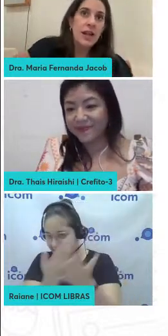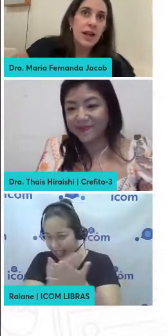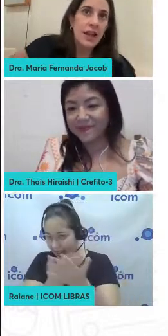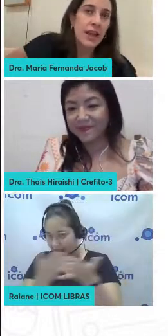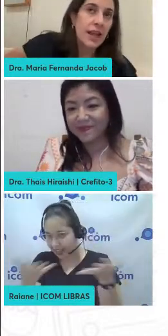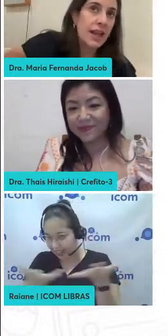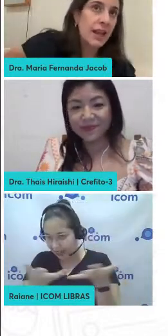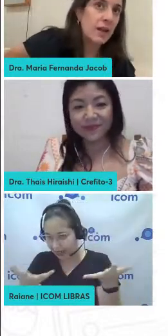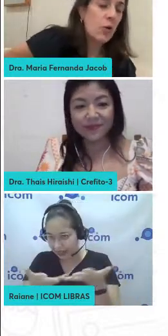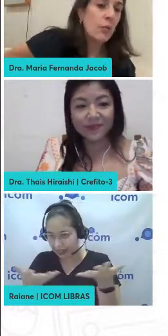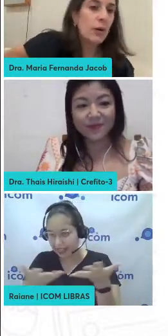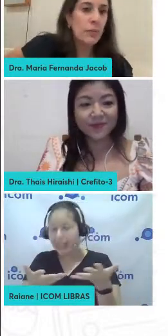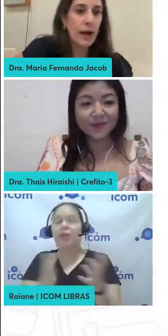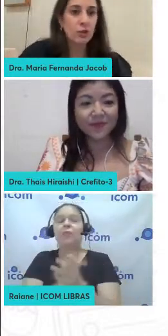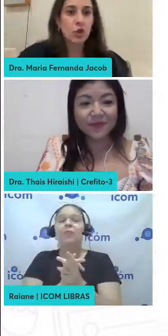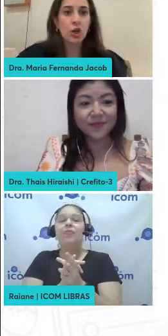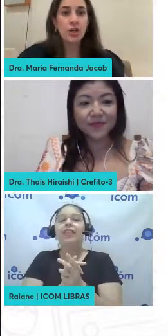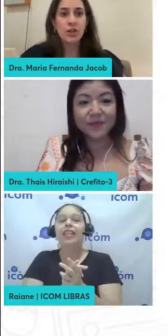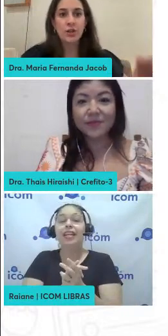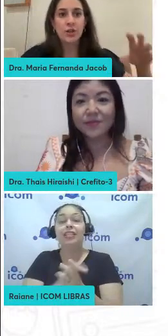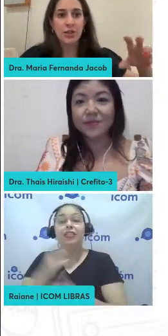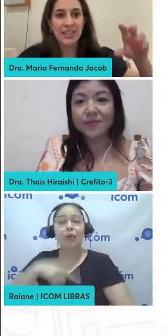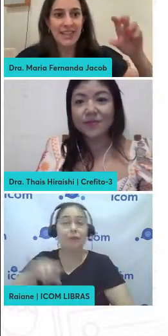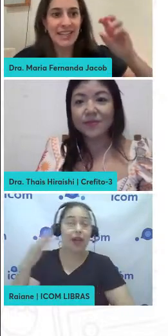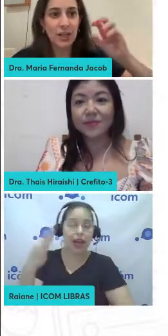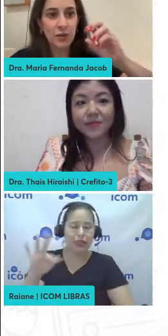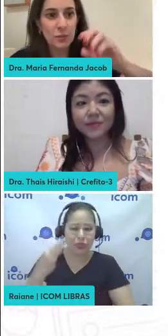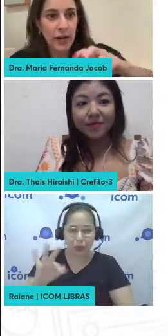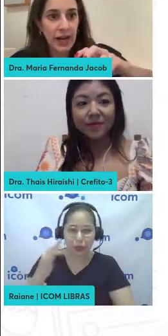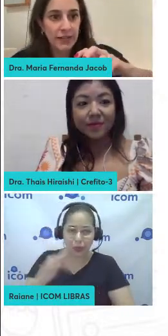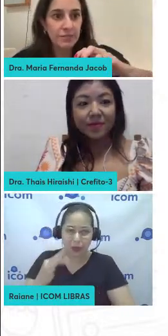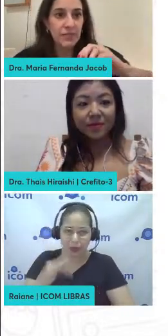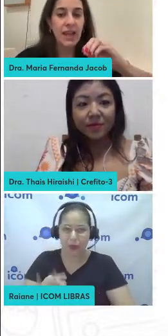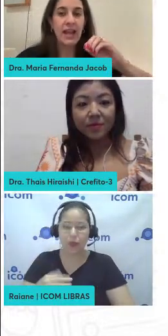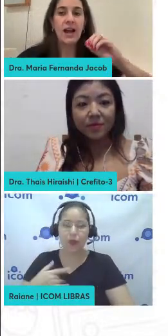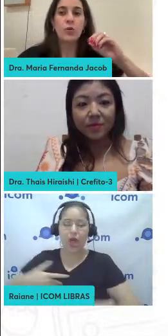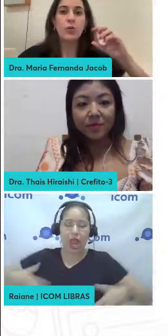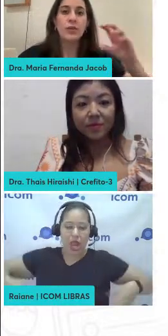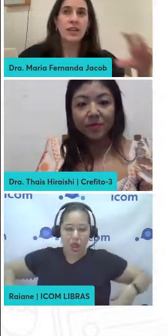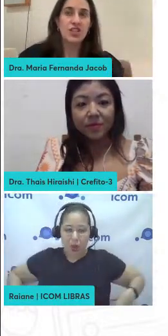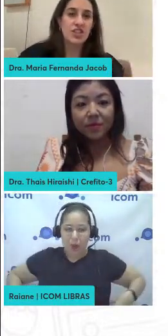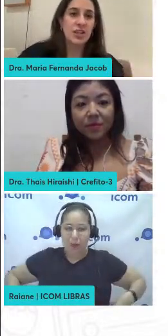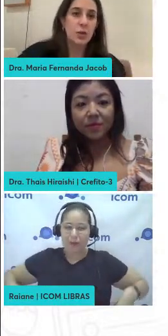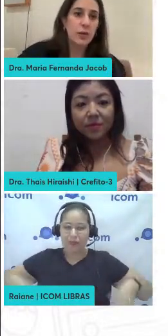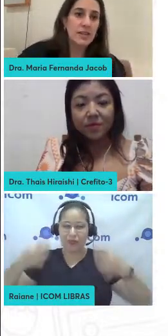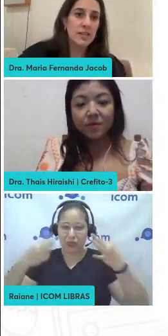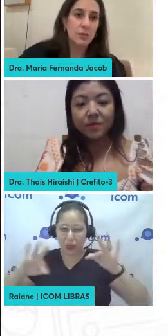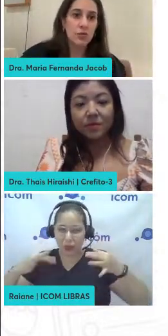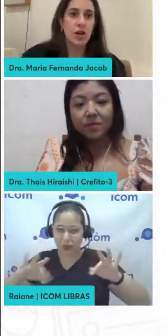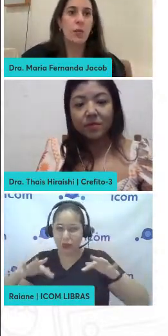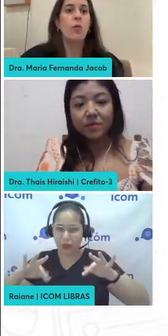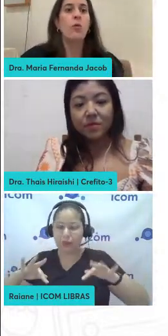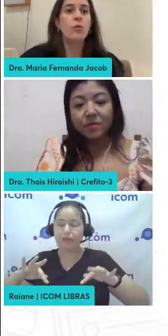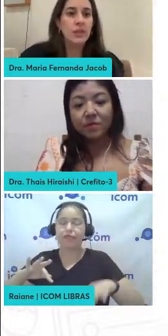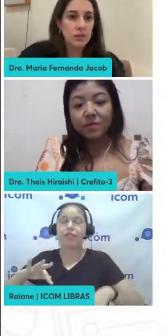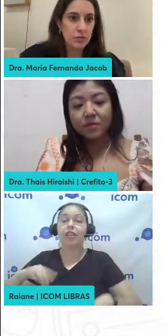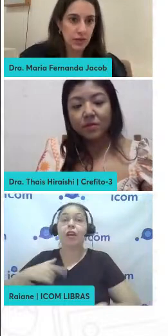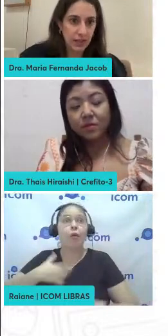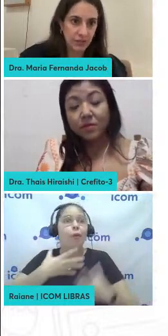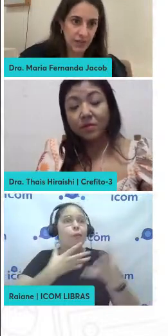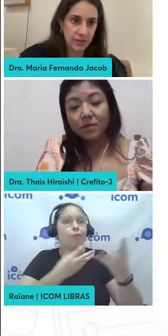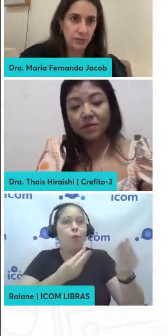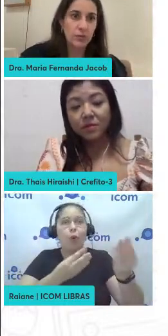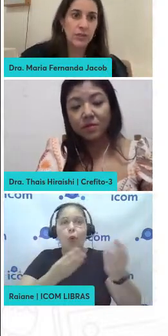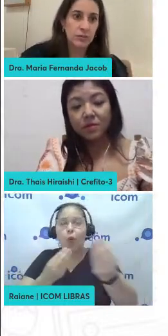hoje, como a dor crônica em lombar é algo que a gente tem um índice mundial